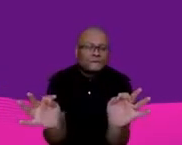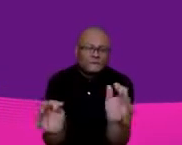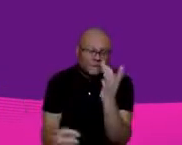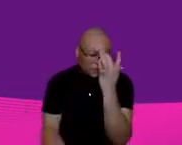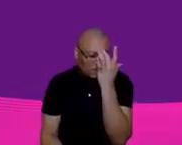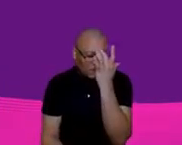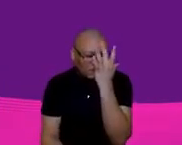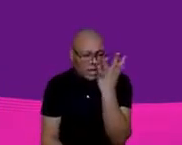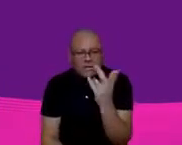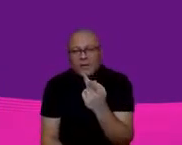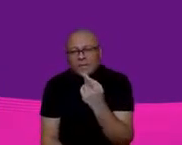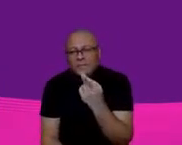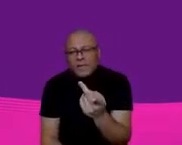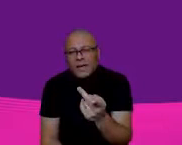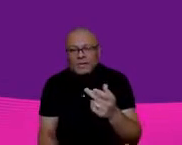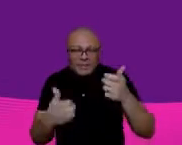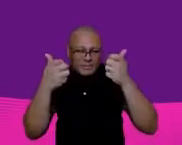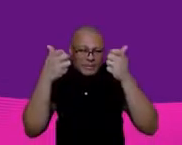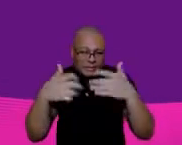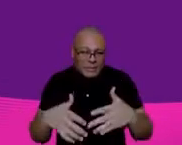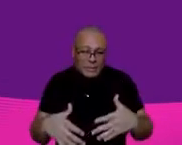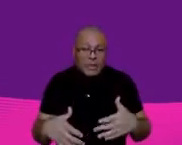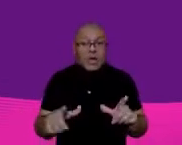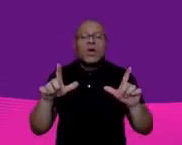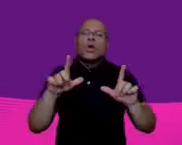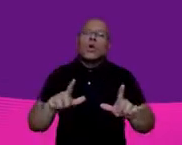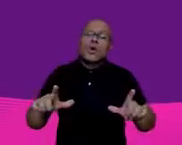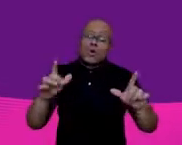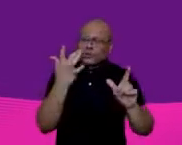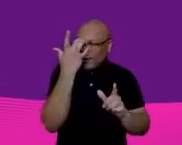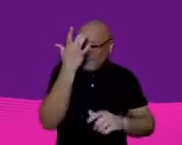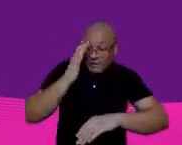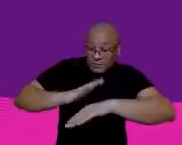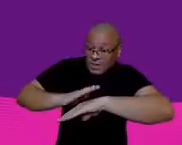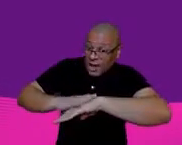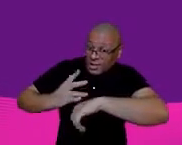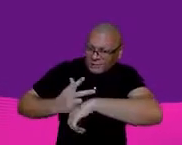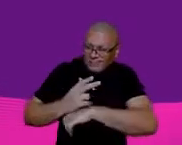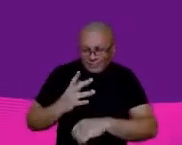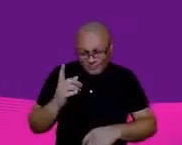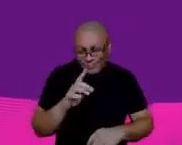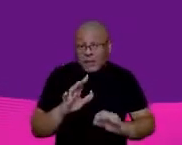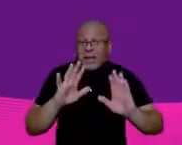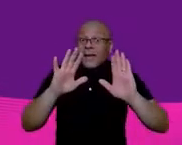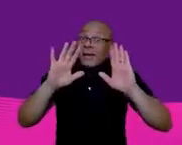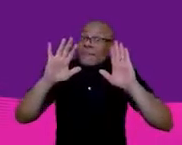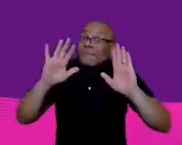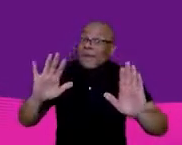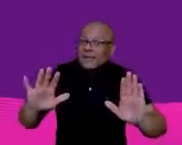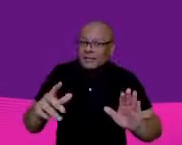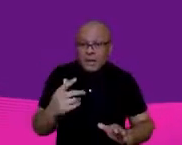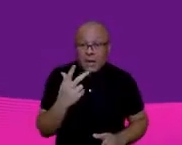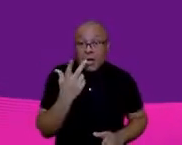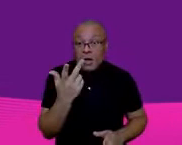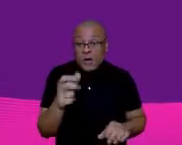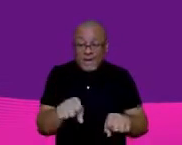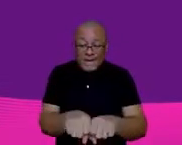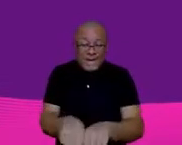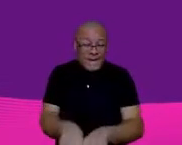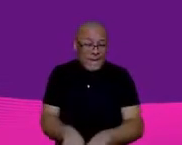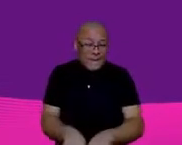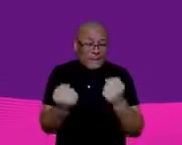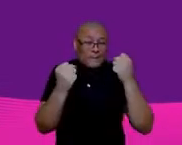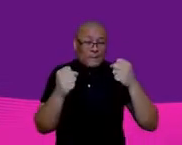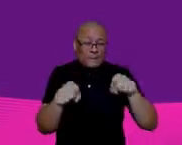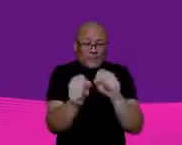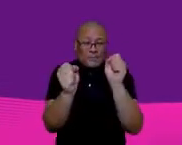para explicar, né? Obviamente, nem sempre é fácil no ato cirúrgico. Mas quando eu tenho uma fratura comminutiva com vários fragmentos, eu já não